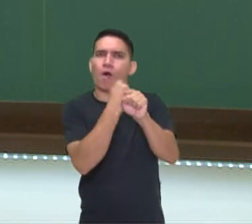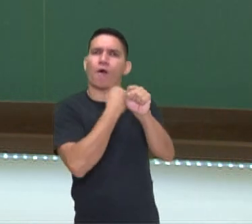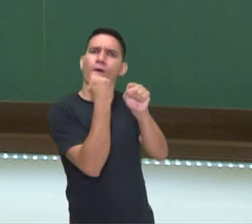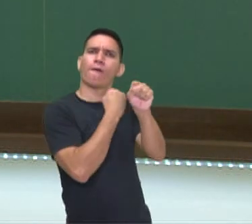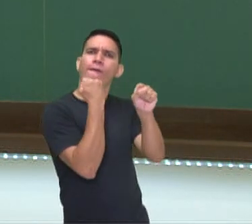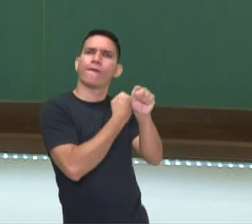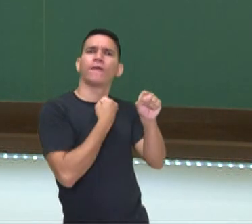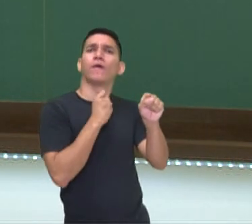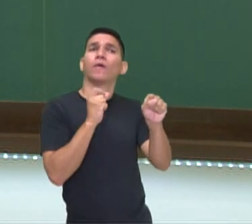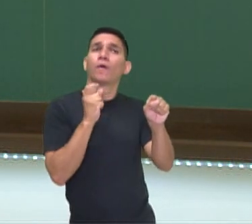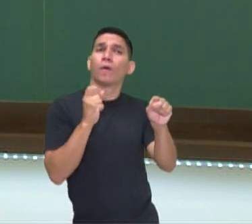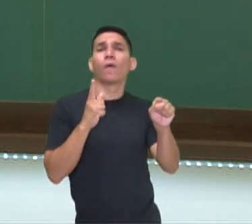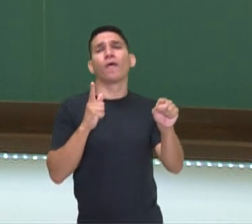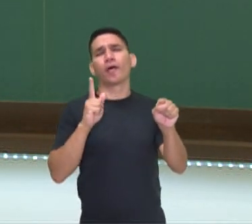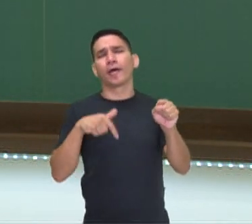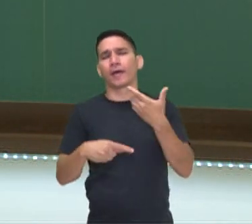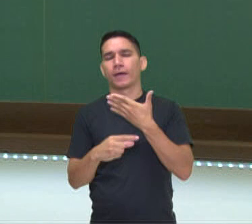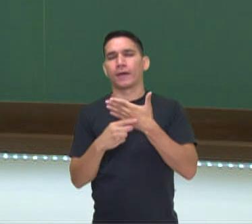do